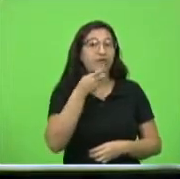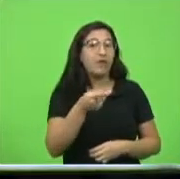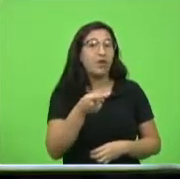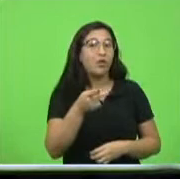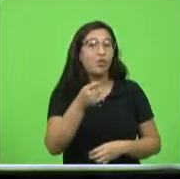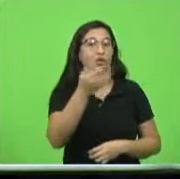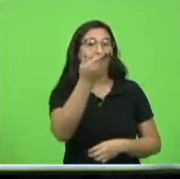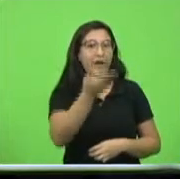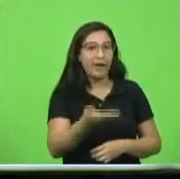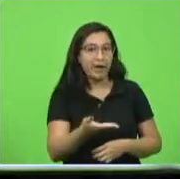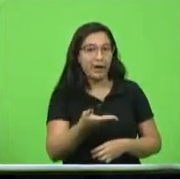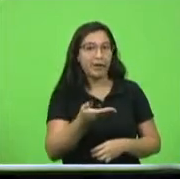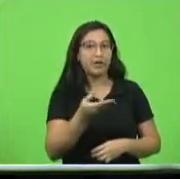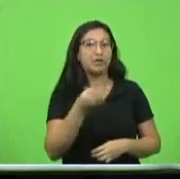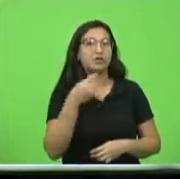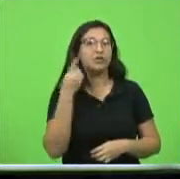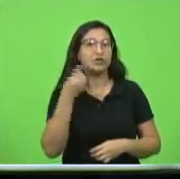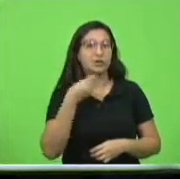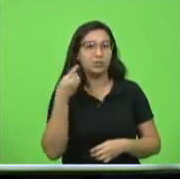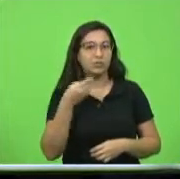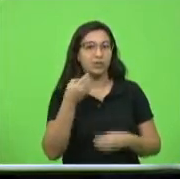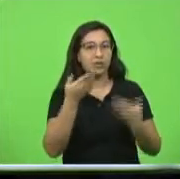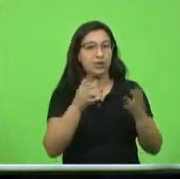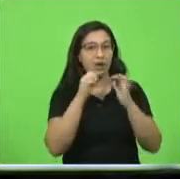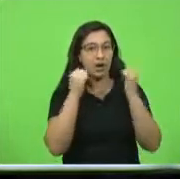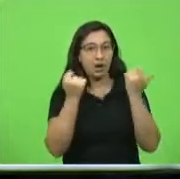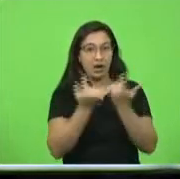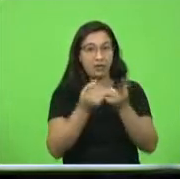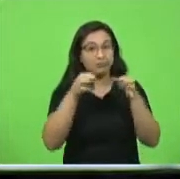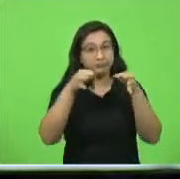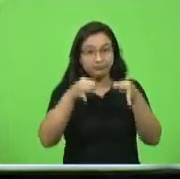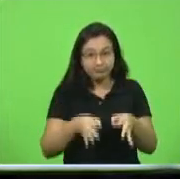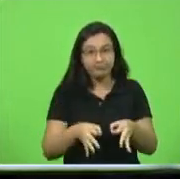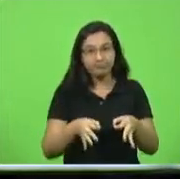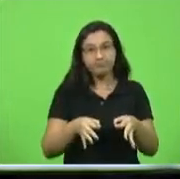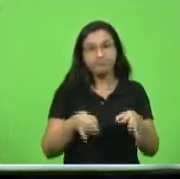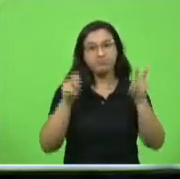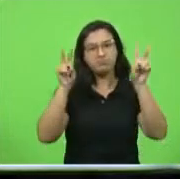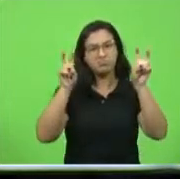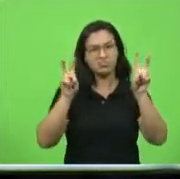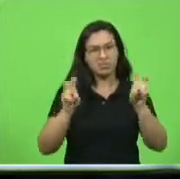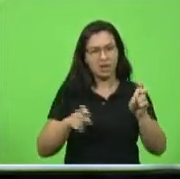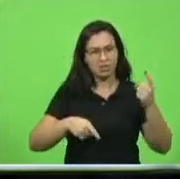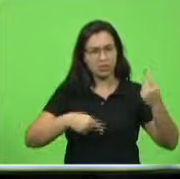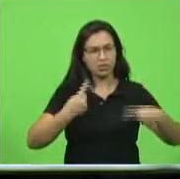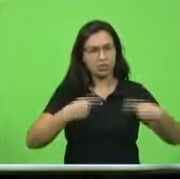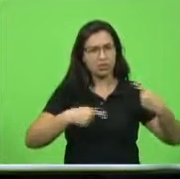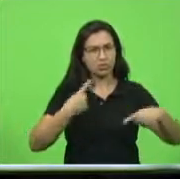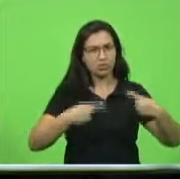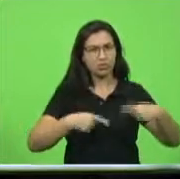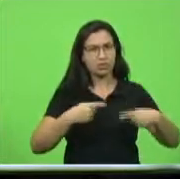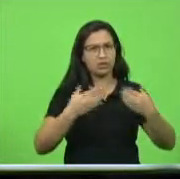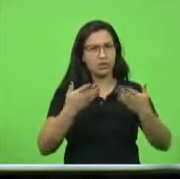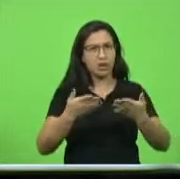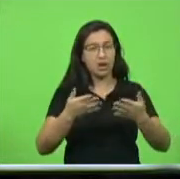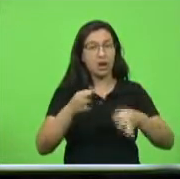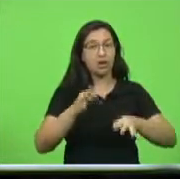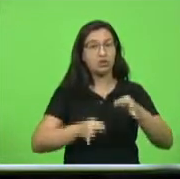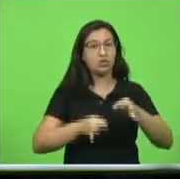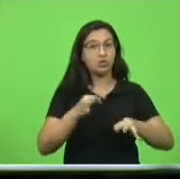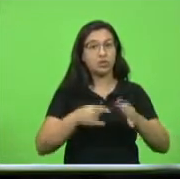Inclusive as cautelares, que foi questão discutida aqui na casa, dada por uma juíza de primeira instância, não